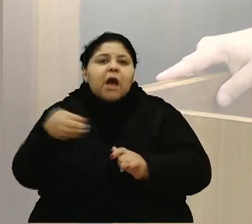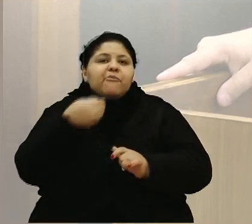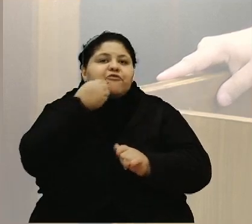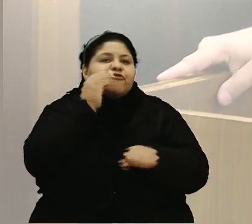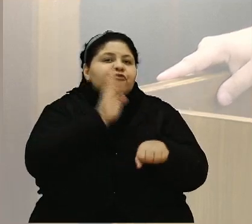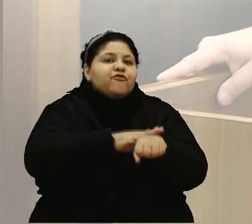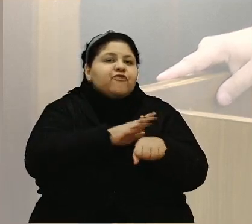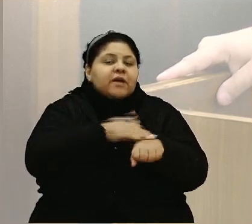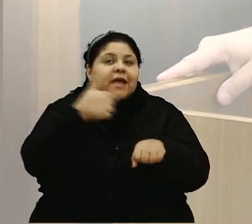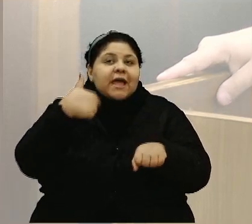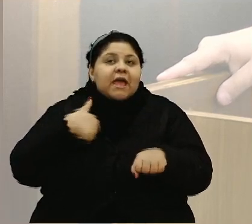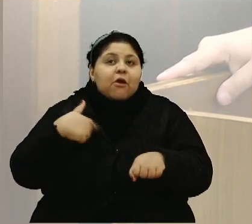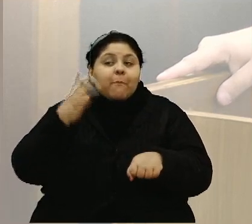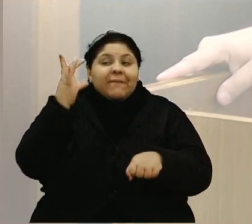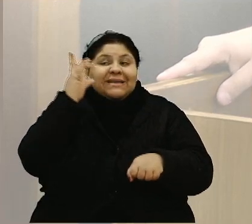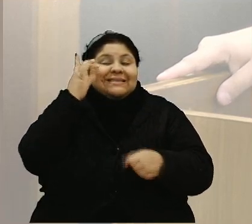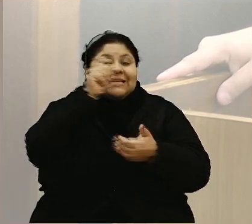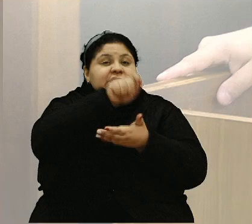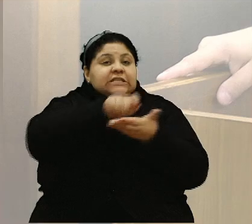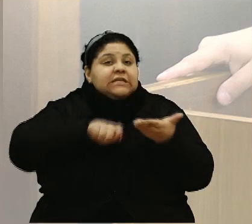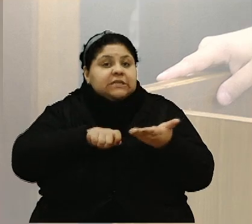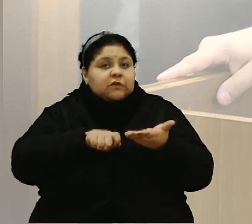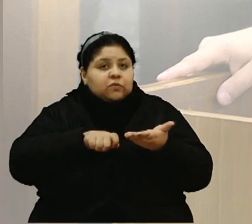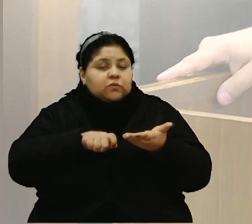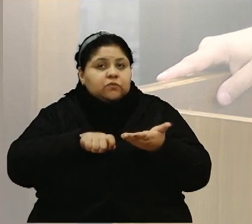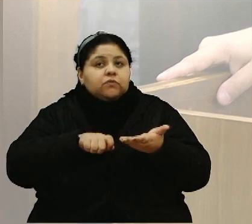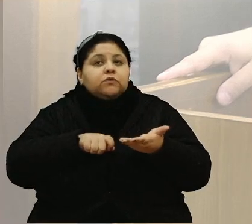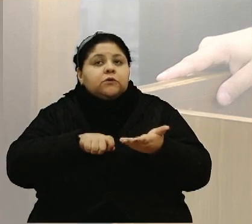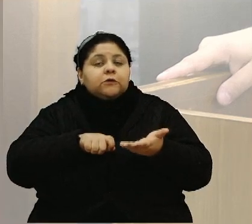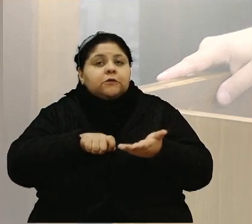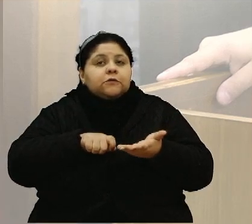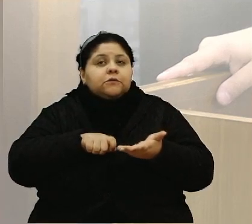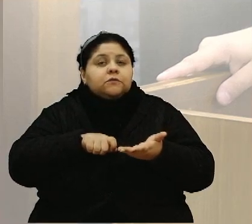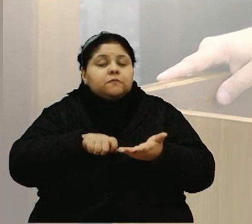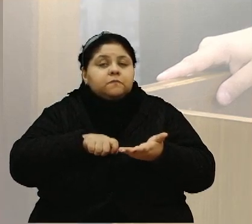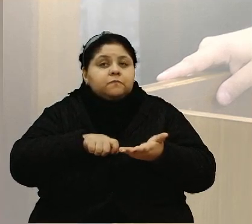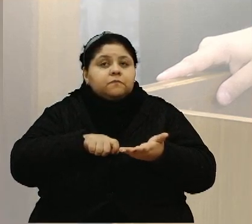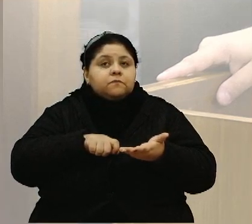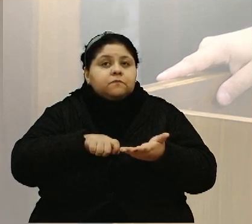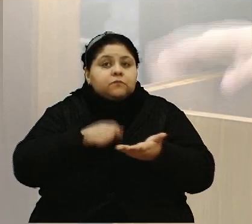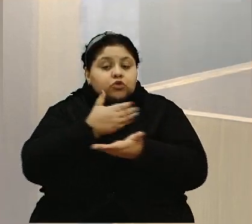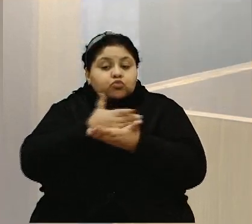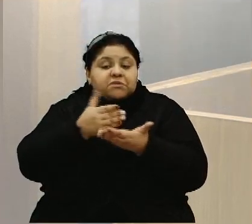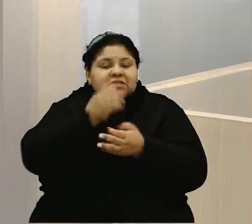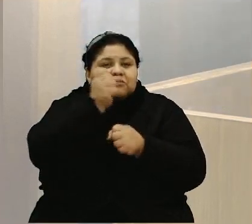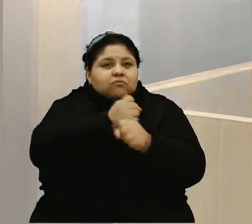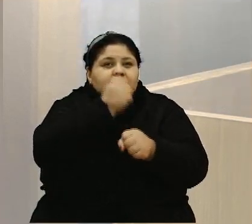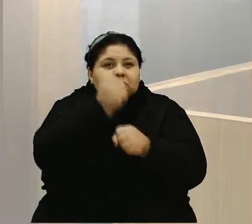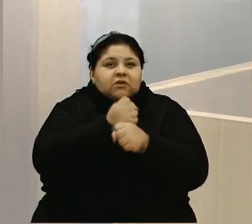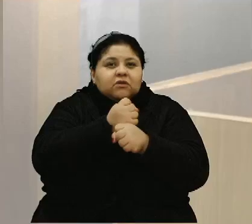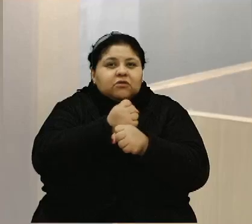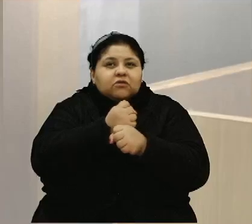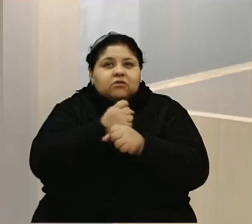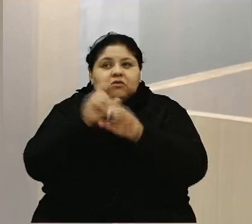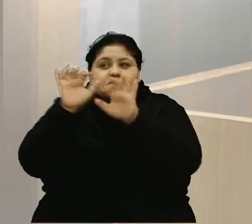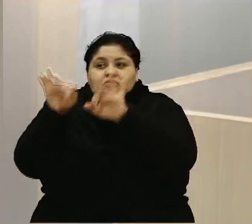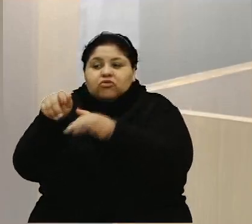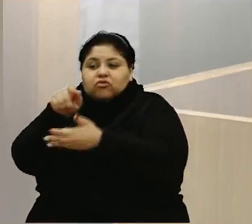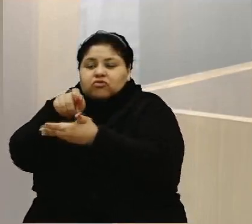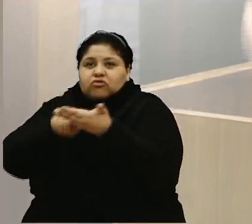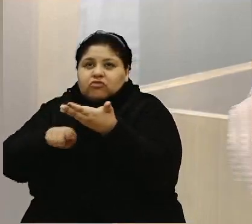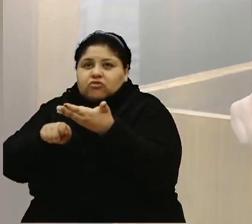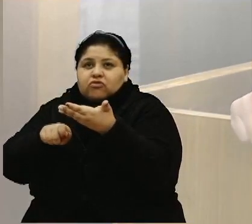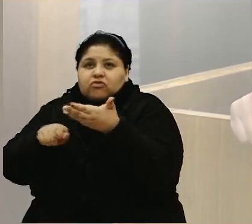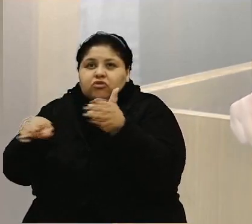na assinatura, Tere. Estávamos na assinatura do início da obra. No final da assinatura chegou